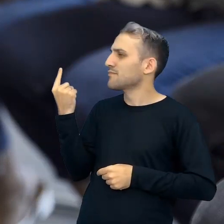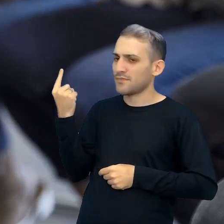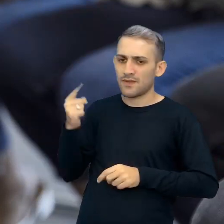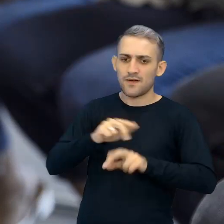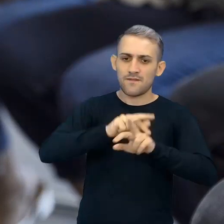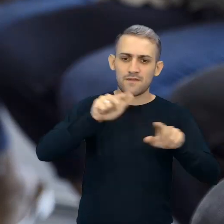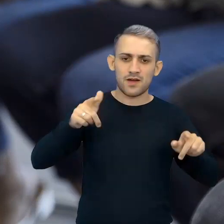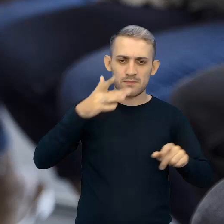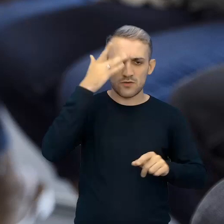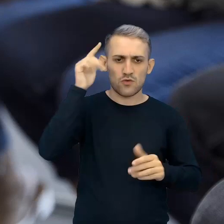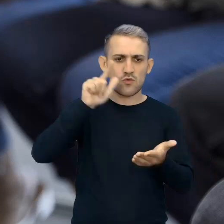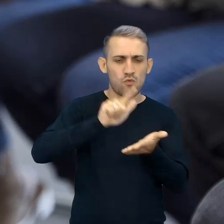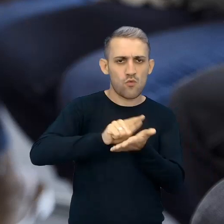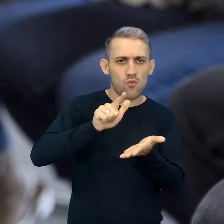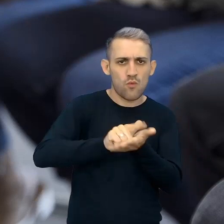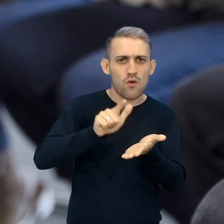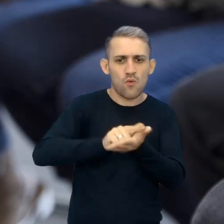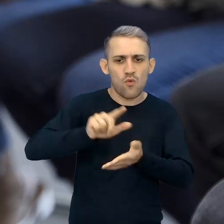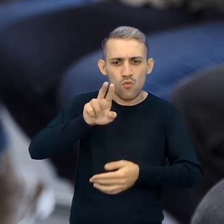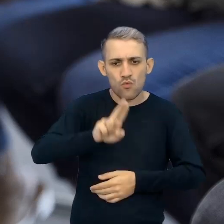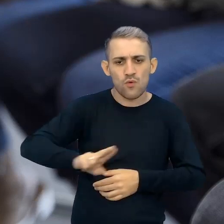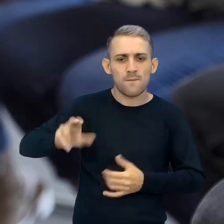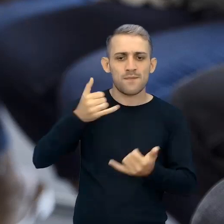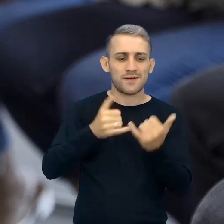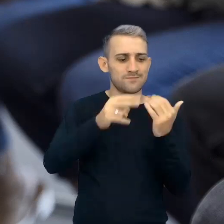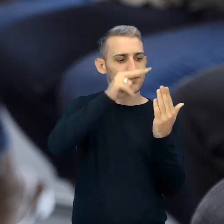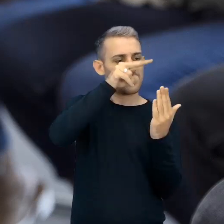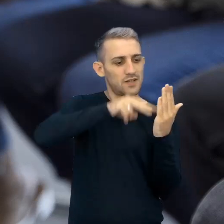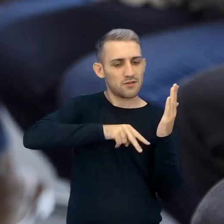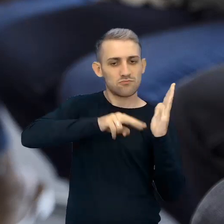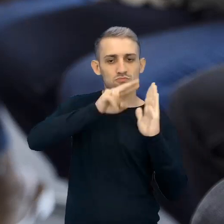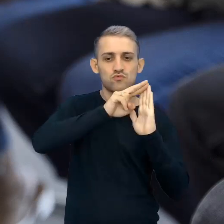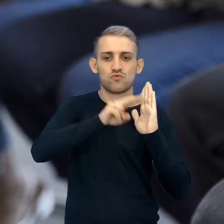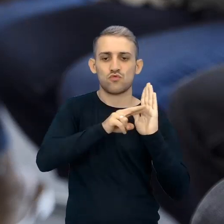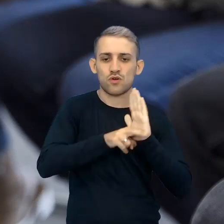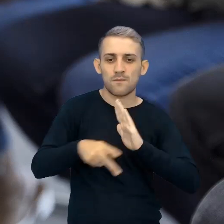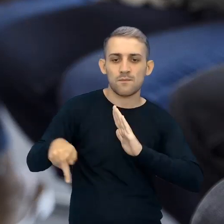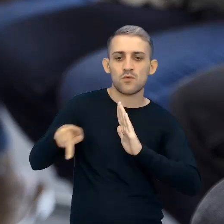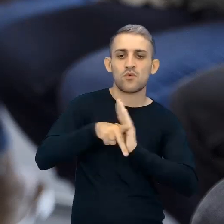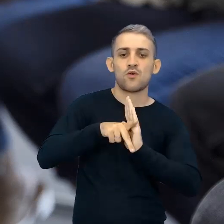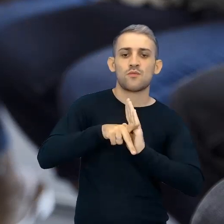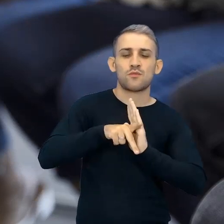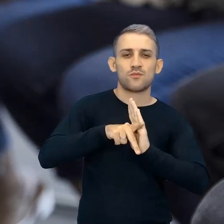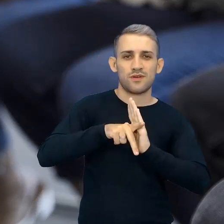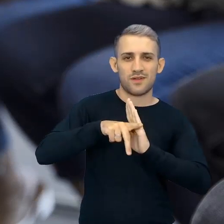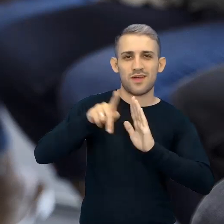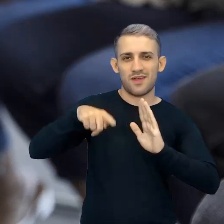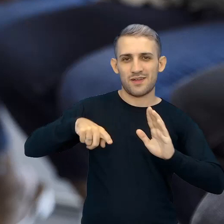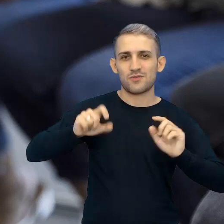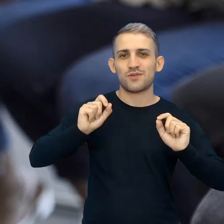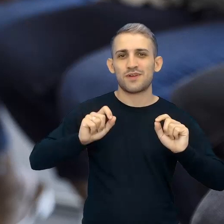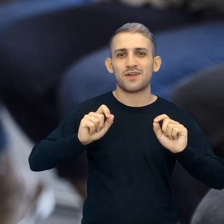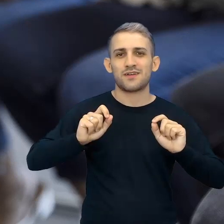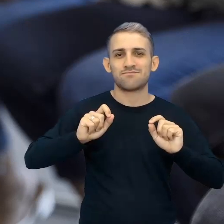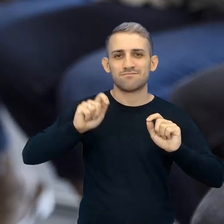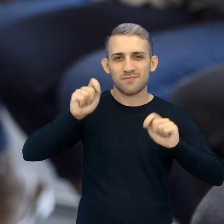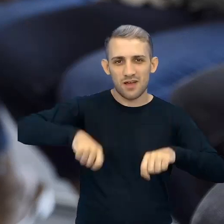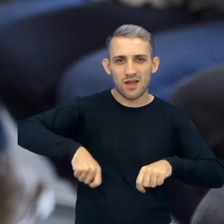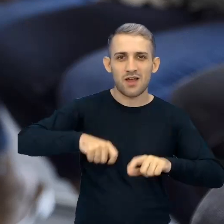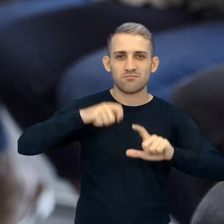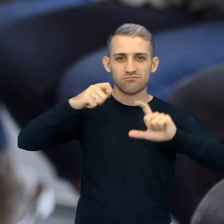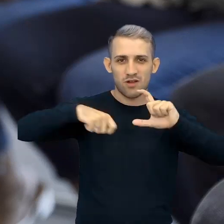com papéis na mão ali, como se estivesse lendo, como se fosse um roteiro, o script, né? Para a